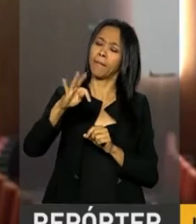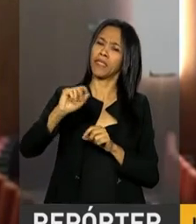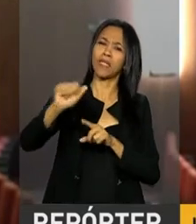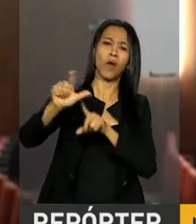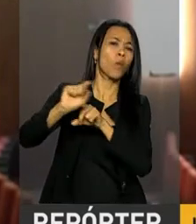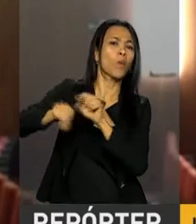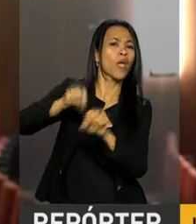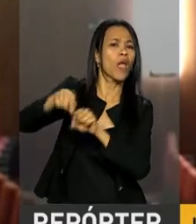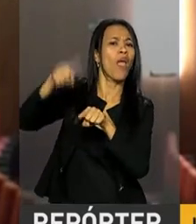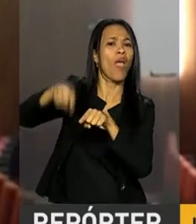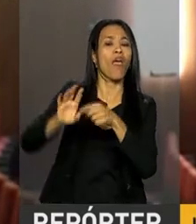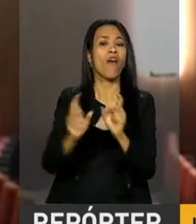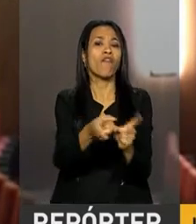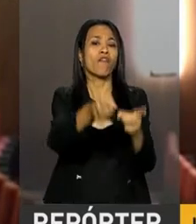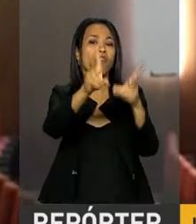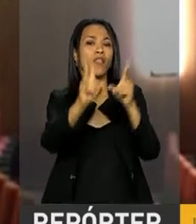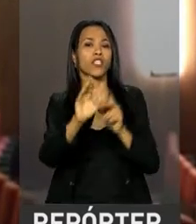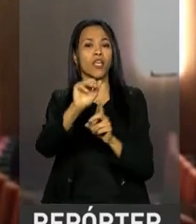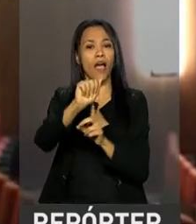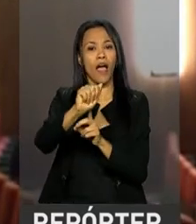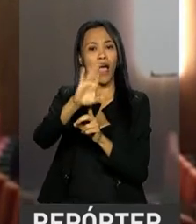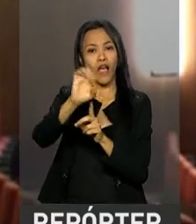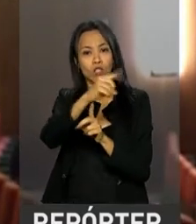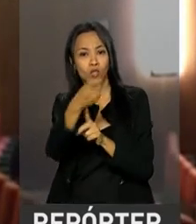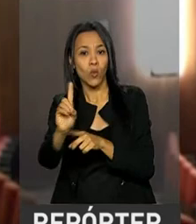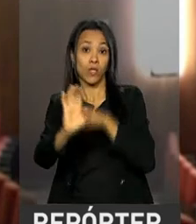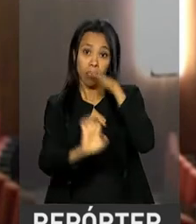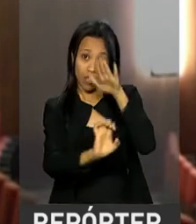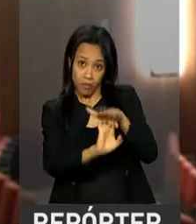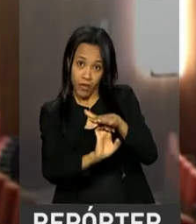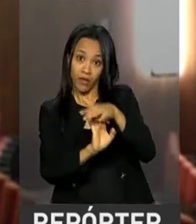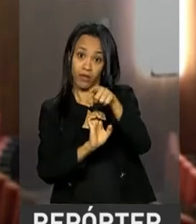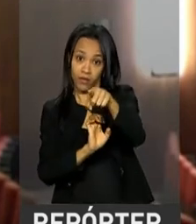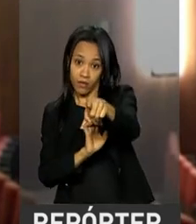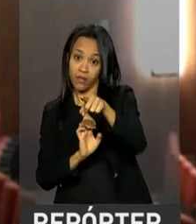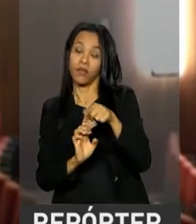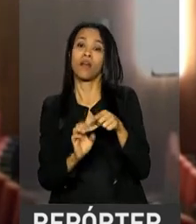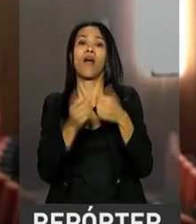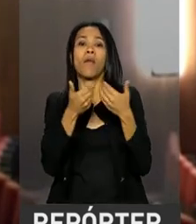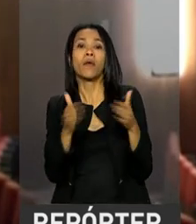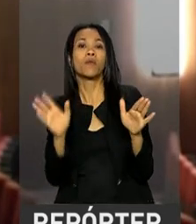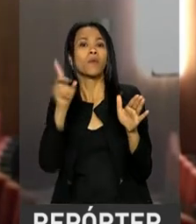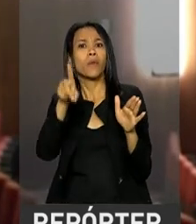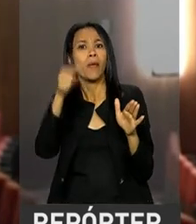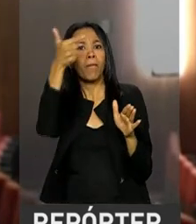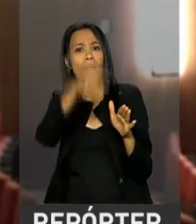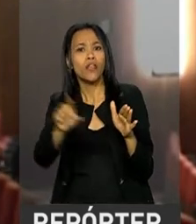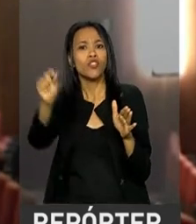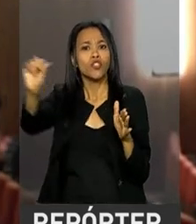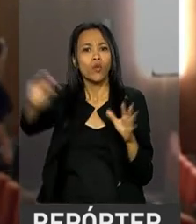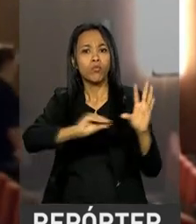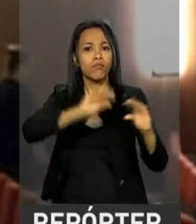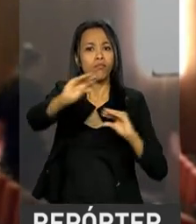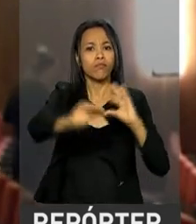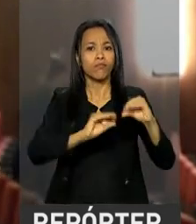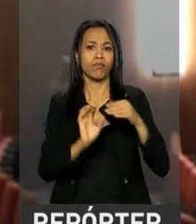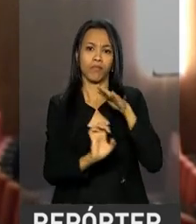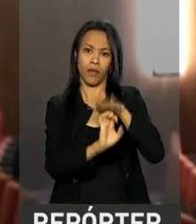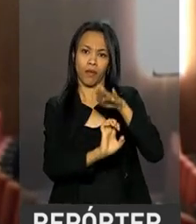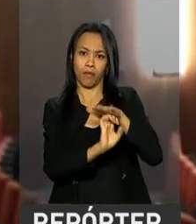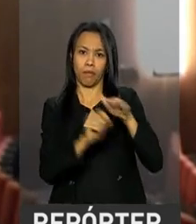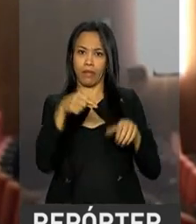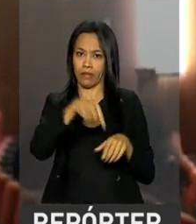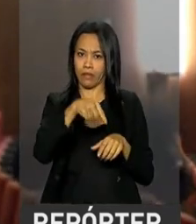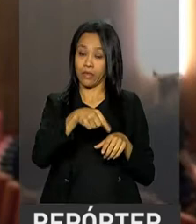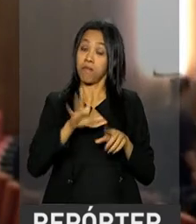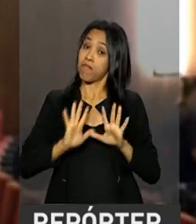no mercado. No caso da BR Distribuidora, segundo o presidente da Petrobras, a abertura vai trazer mais recursos para a companhia. Mas a